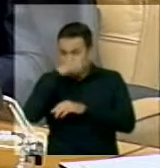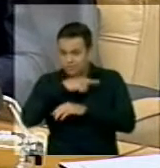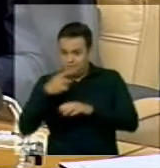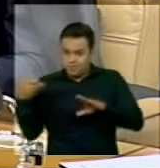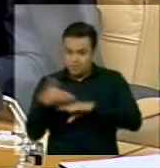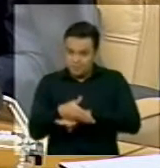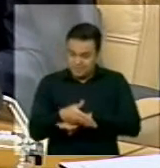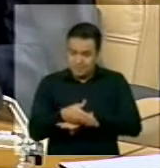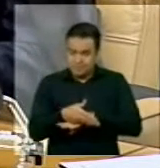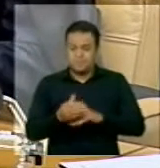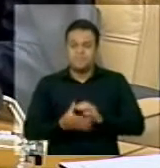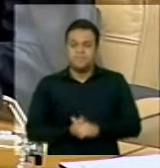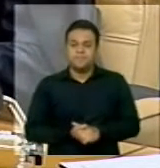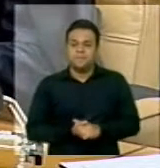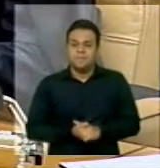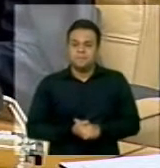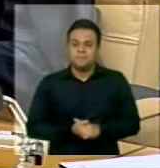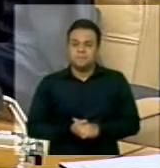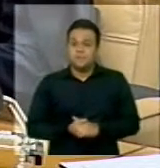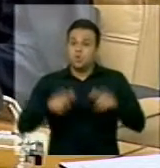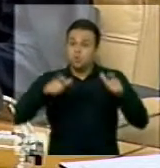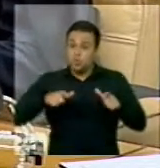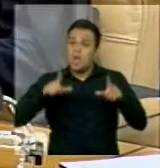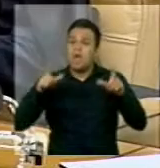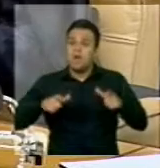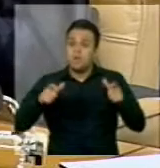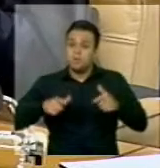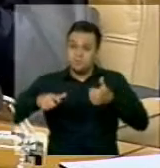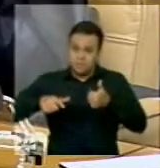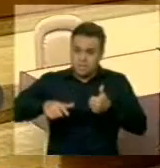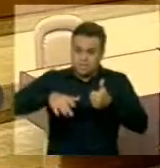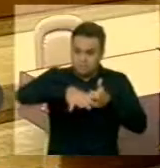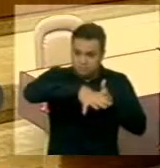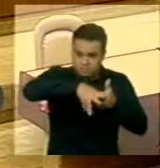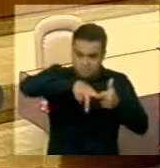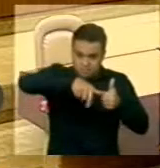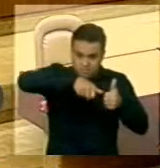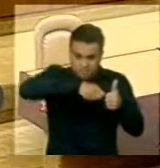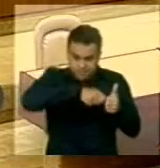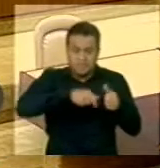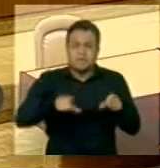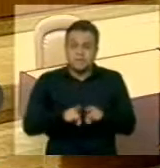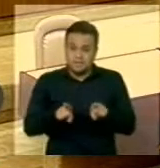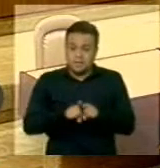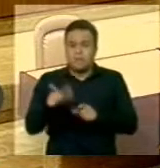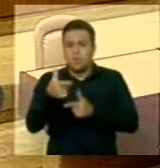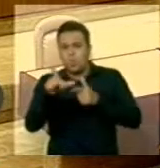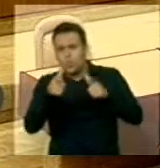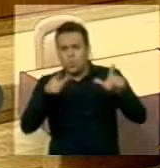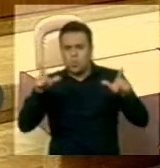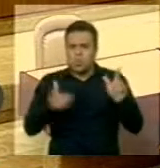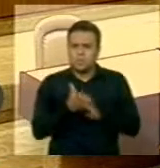federais localizadas na Amazônia Legal. Além de detalhar outras formas